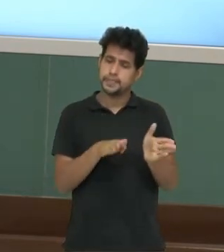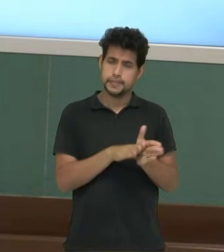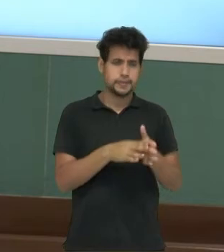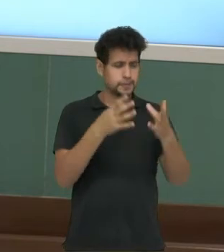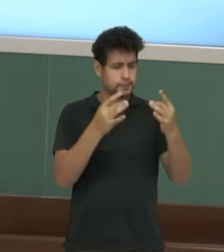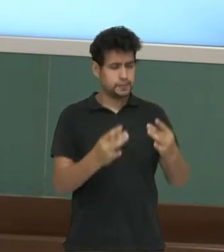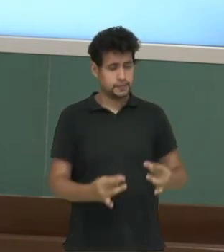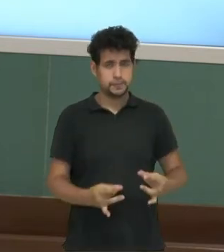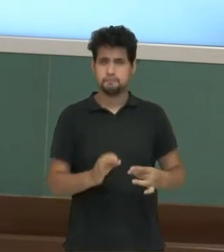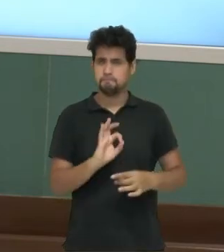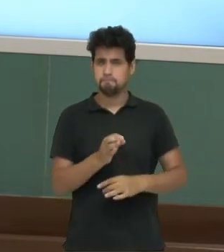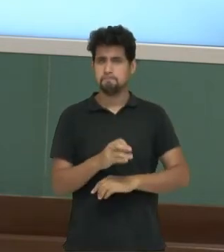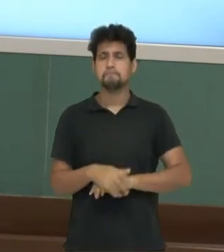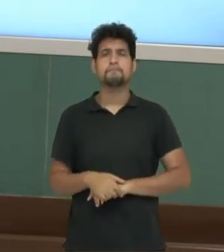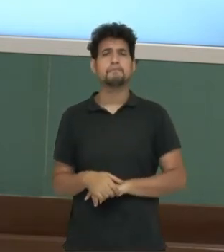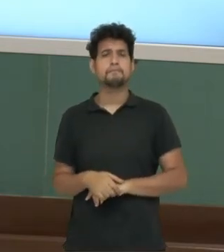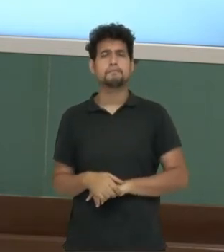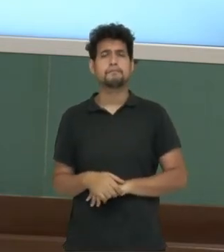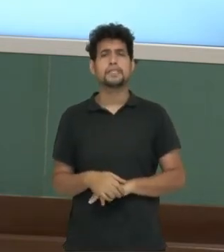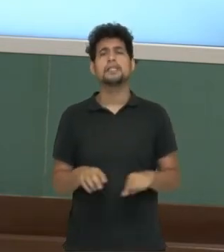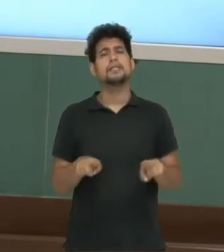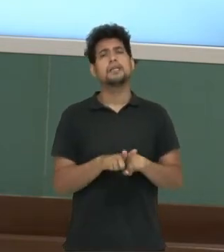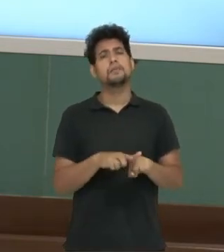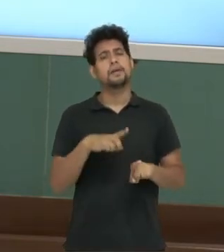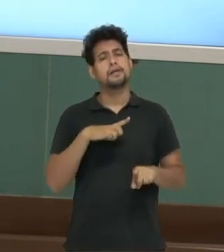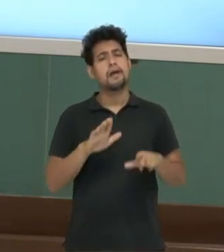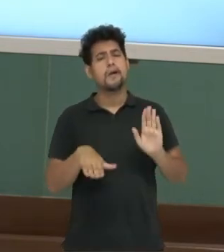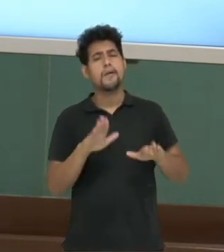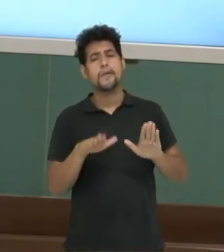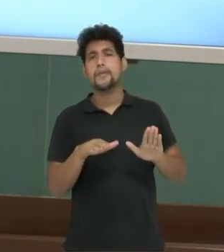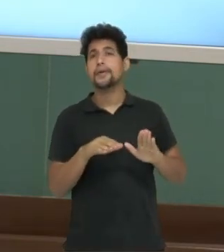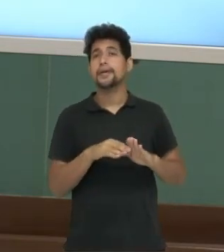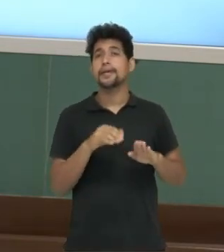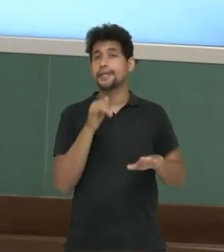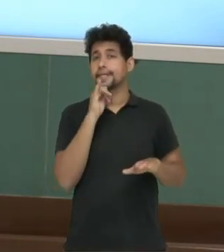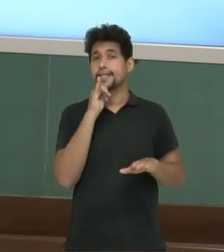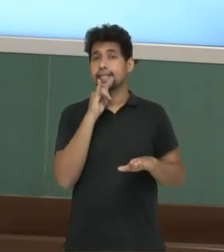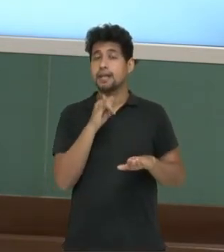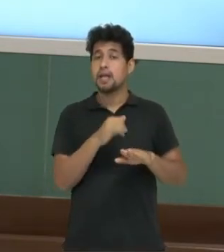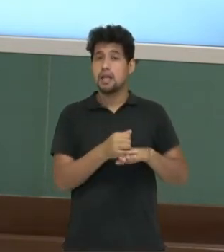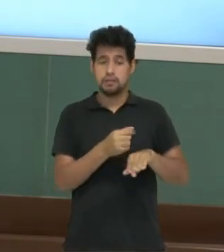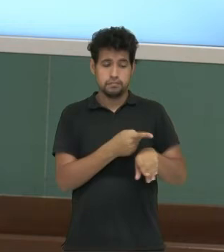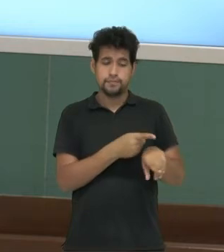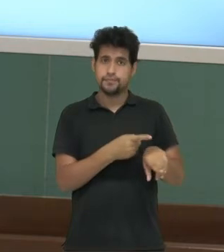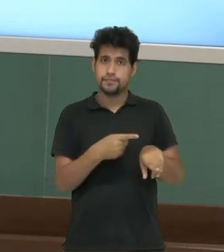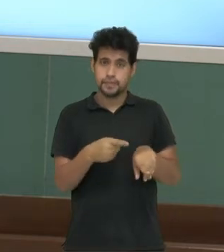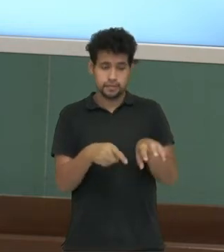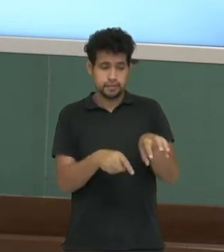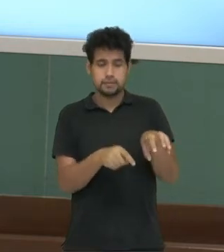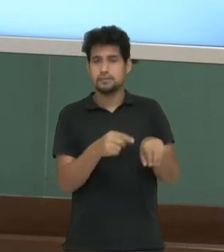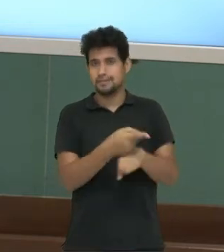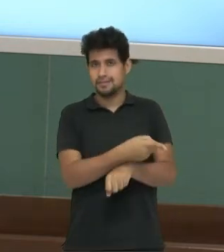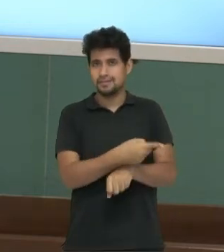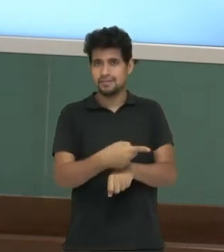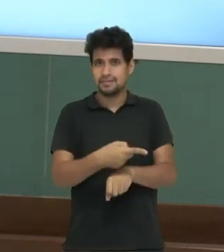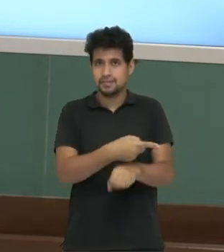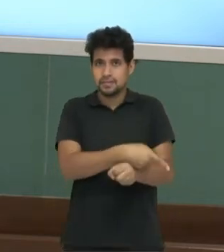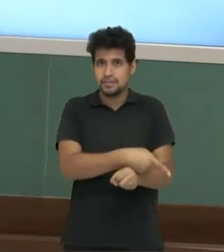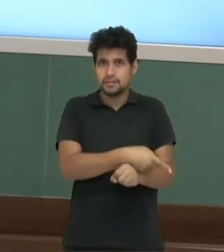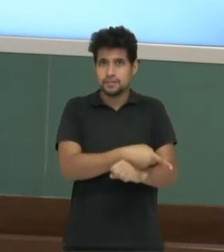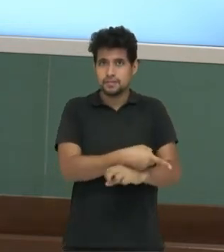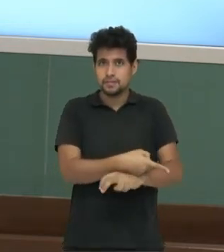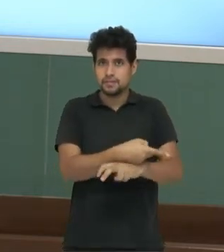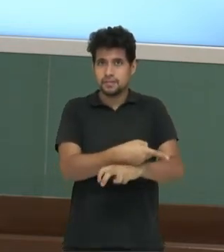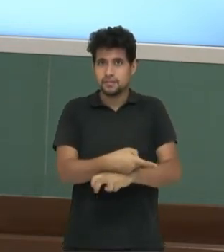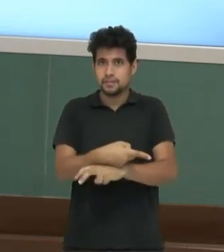determinada fase, né? Tem aqueles que transportam esses girinos no seu corpo para